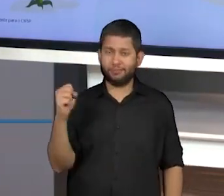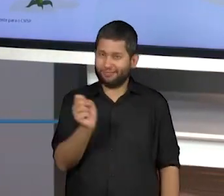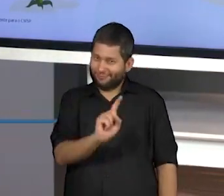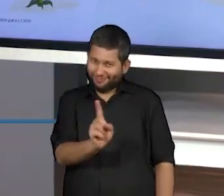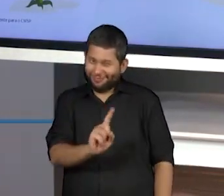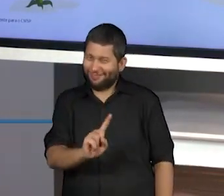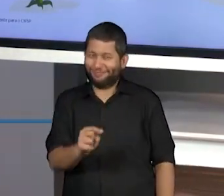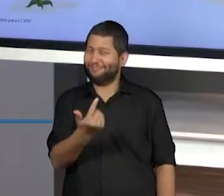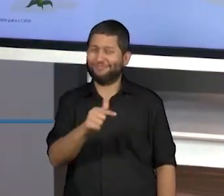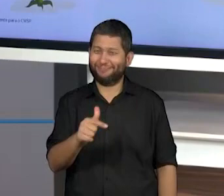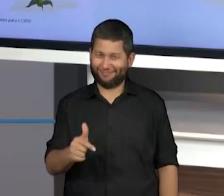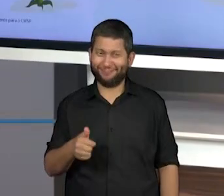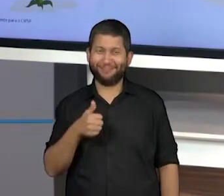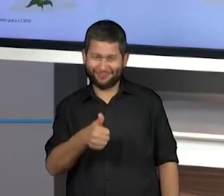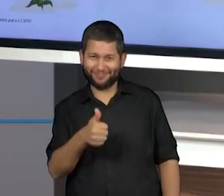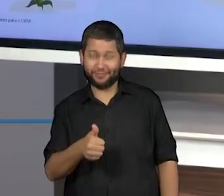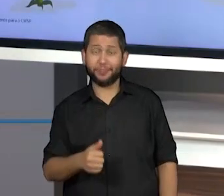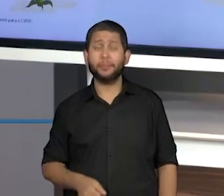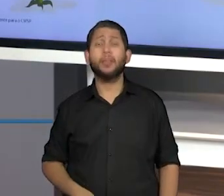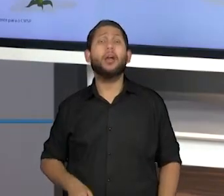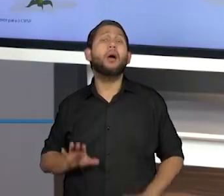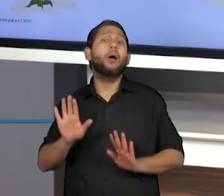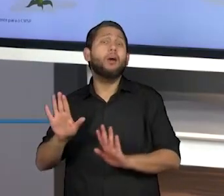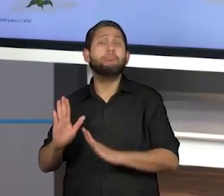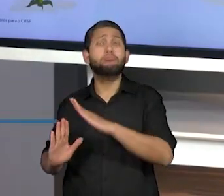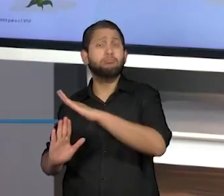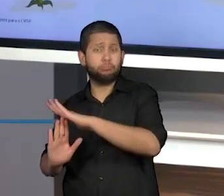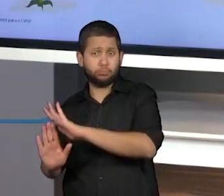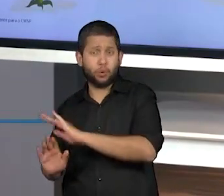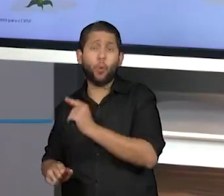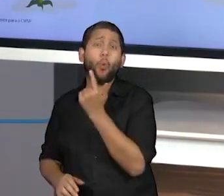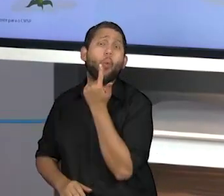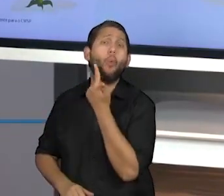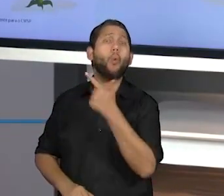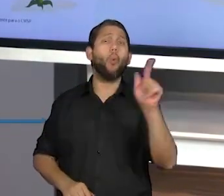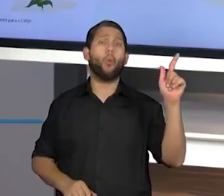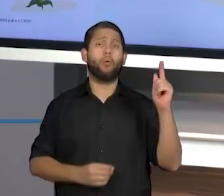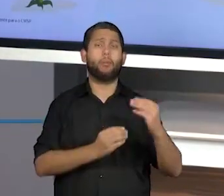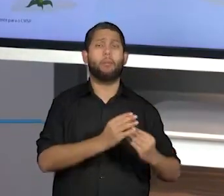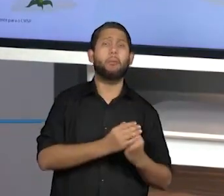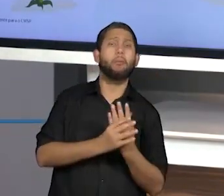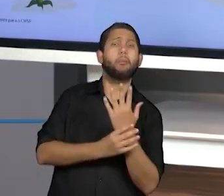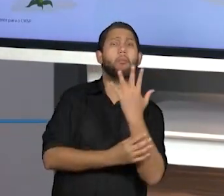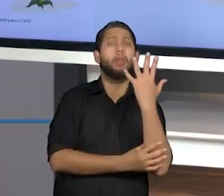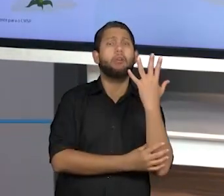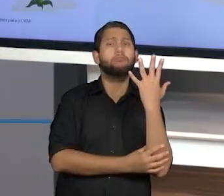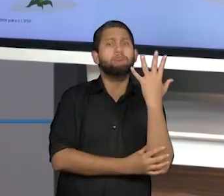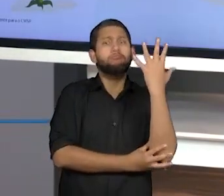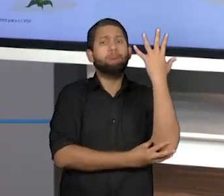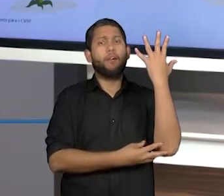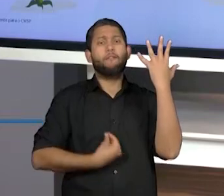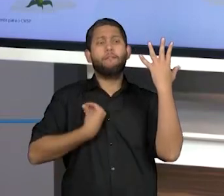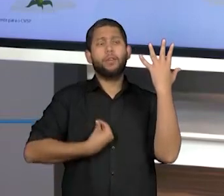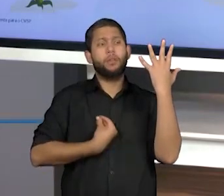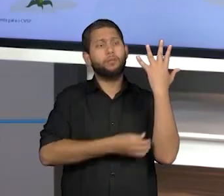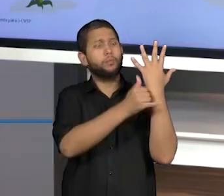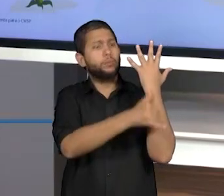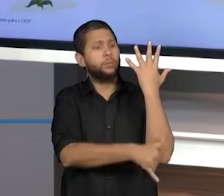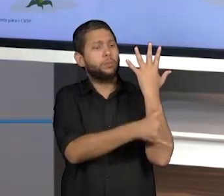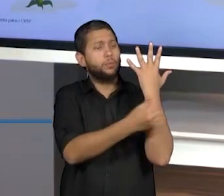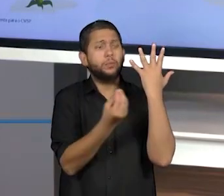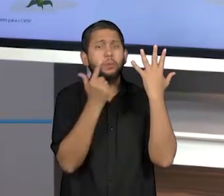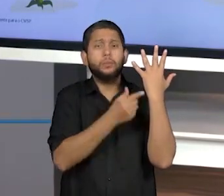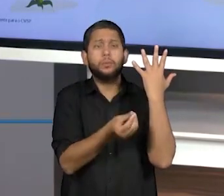plantas carnívoras hoje, nós vamos falar de todas as outras plantas e como elas se alimentam. Porque se elas são seres